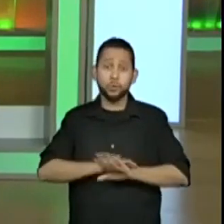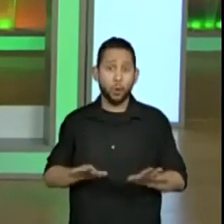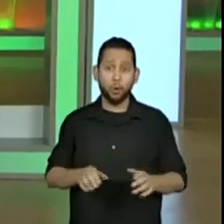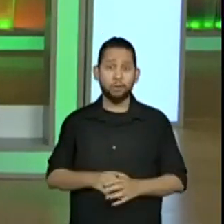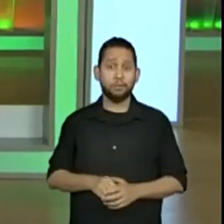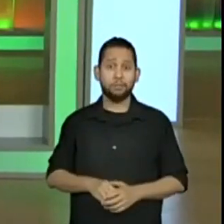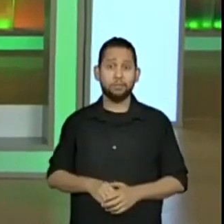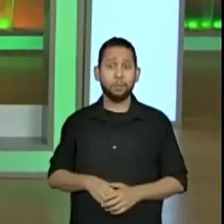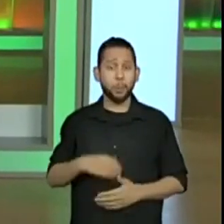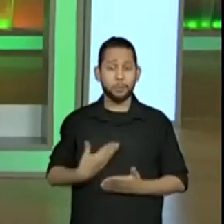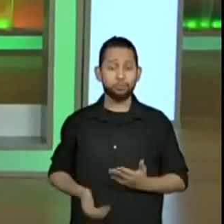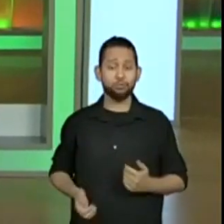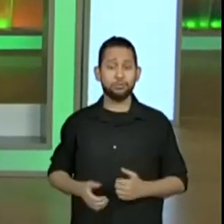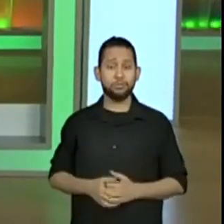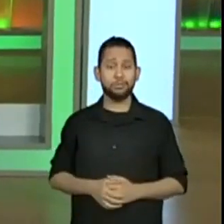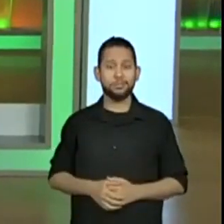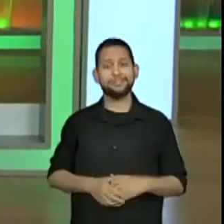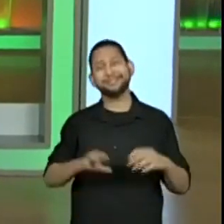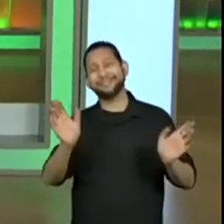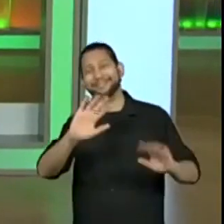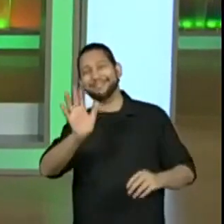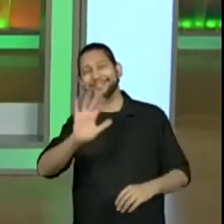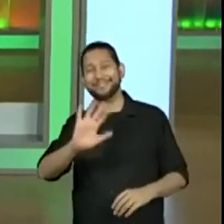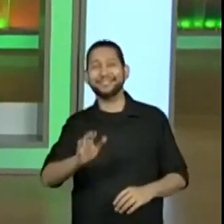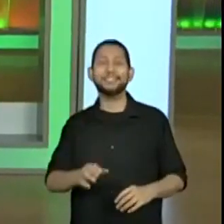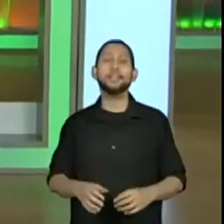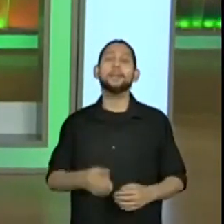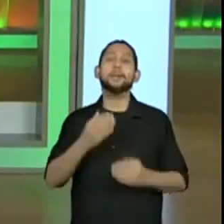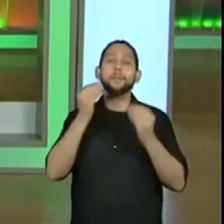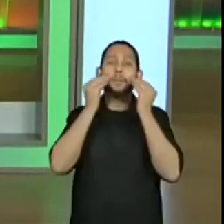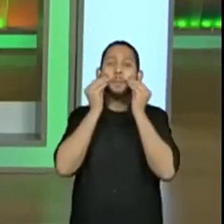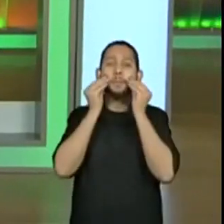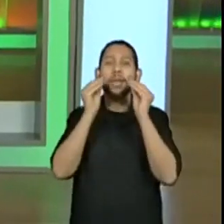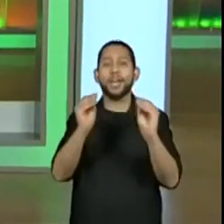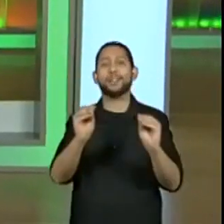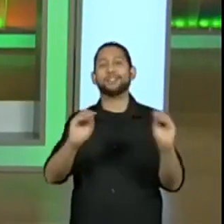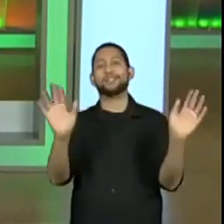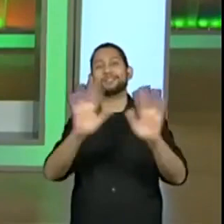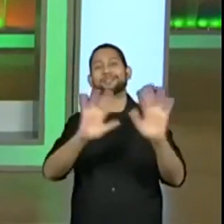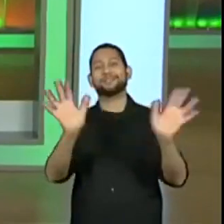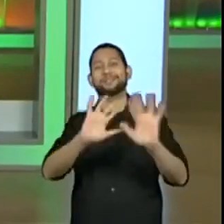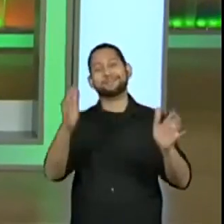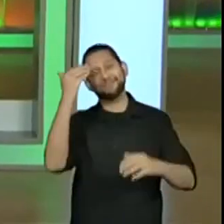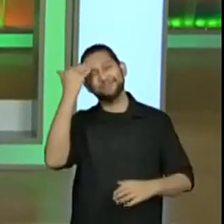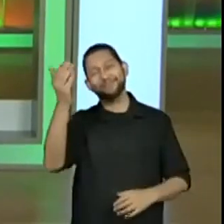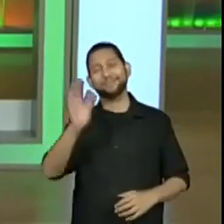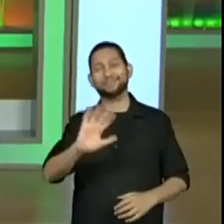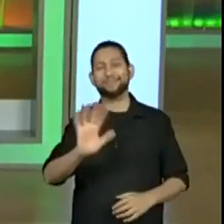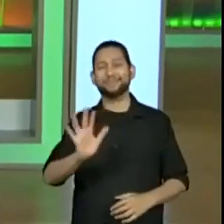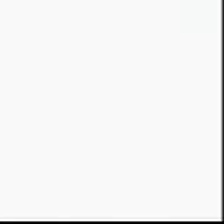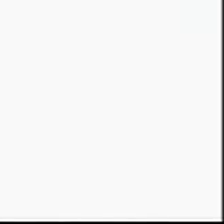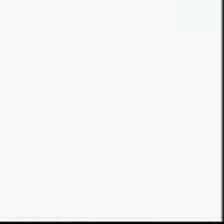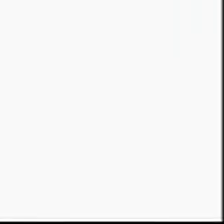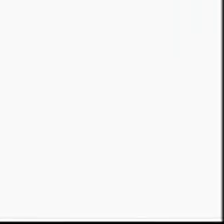isso, certo? Galerinha do quarto Teremos ano. Outras. Beijão. Tchau. Obrigada.